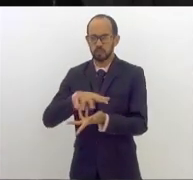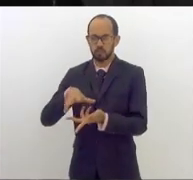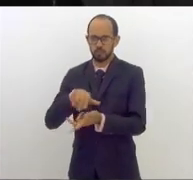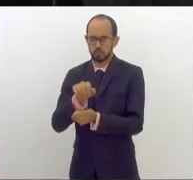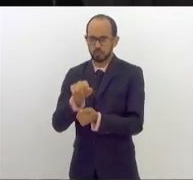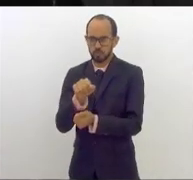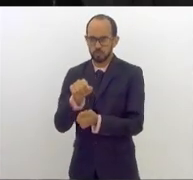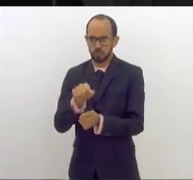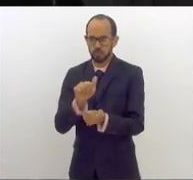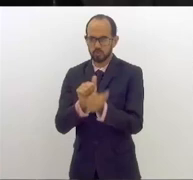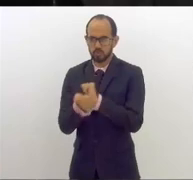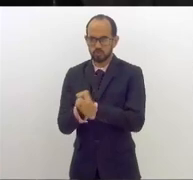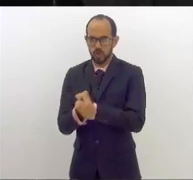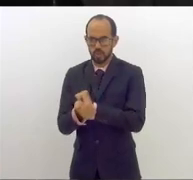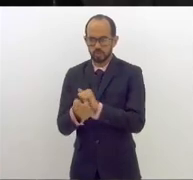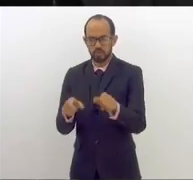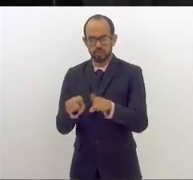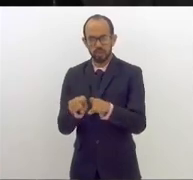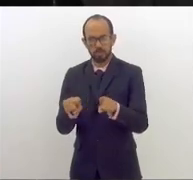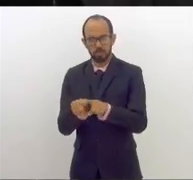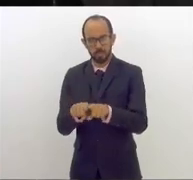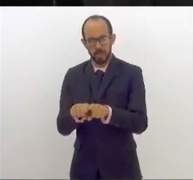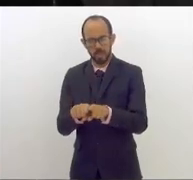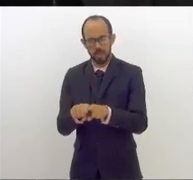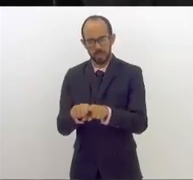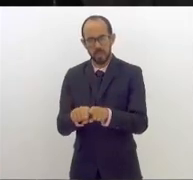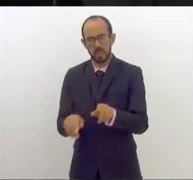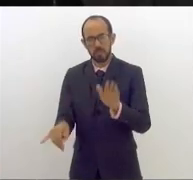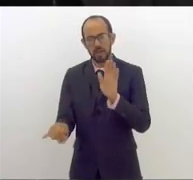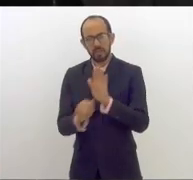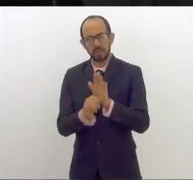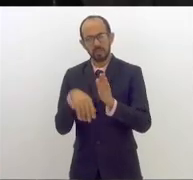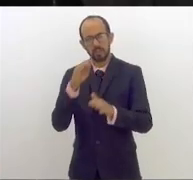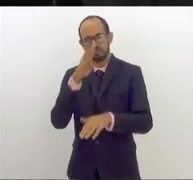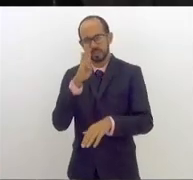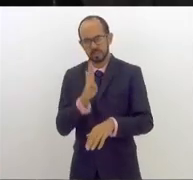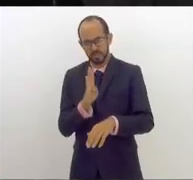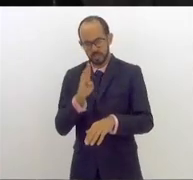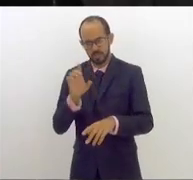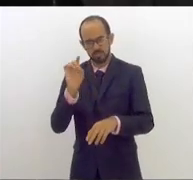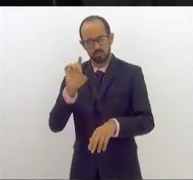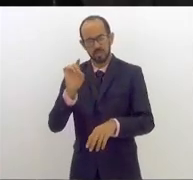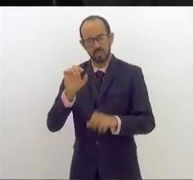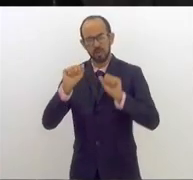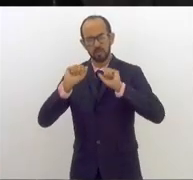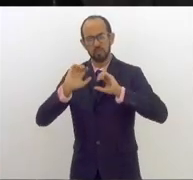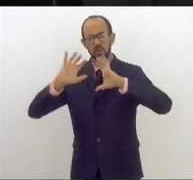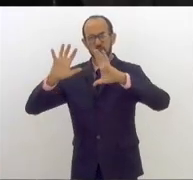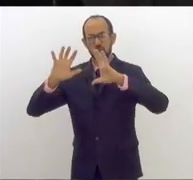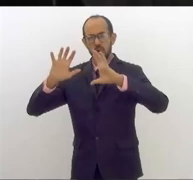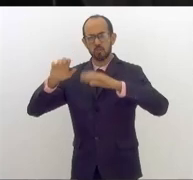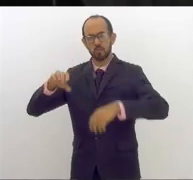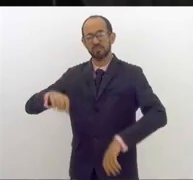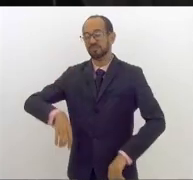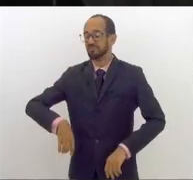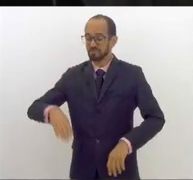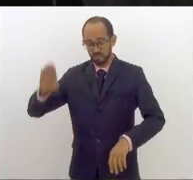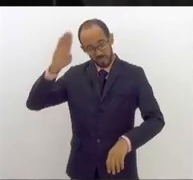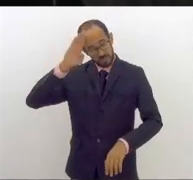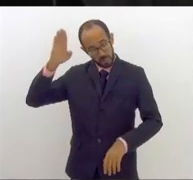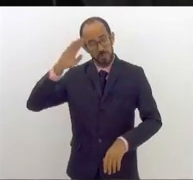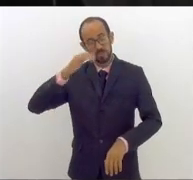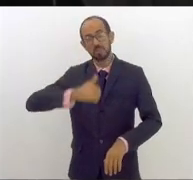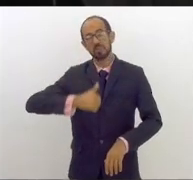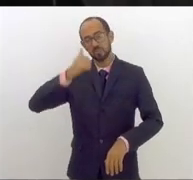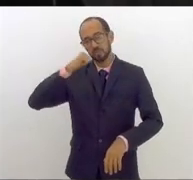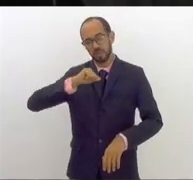dos esportes sobre a cidadania brasileiro diria especialmente sobre o voleibol e sobre o voleibol feminino que tanto evoluiu no